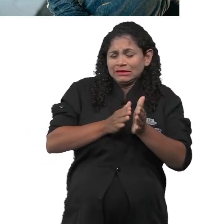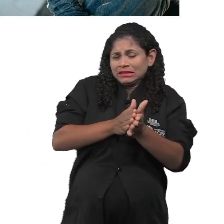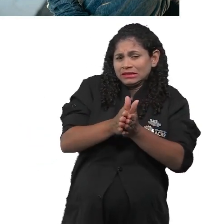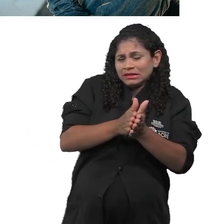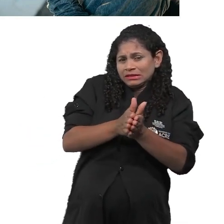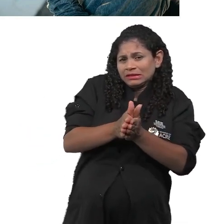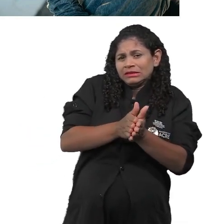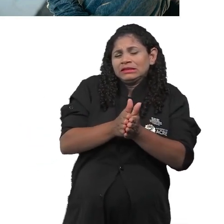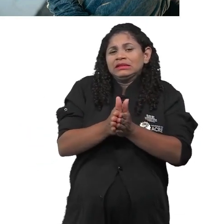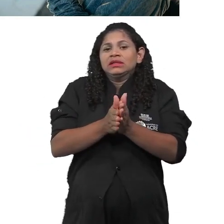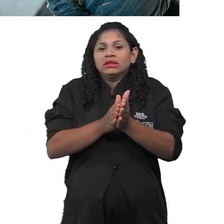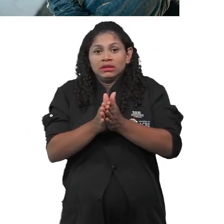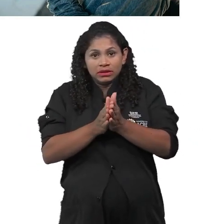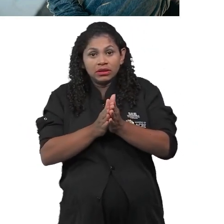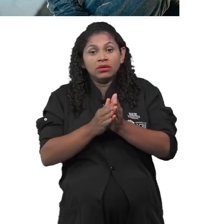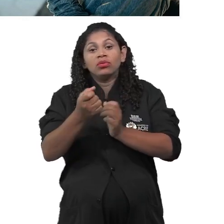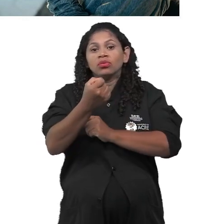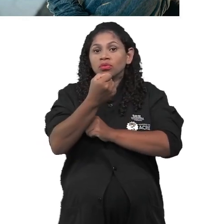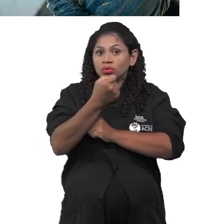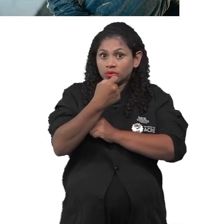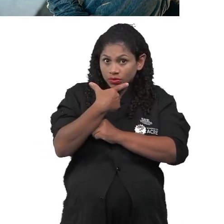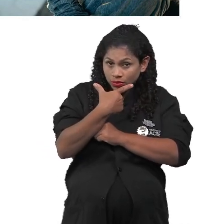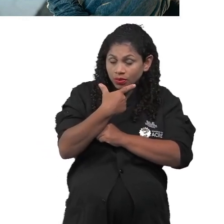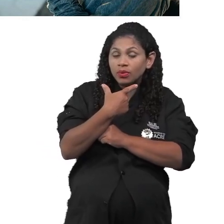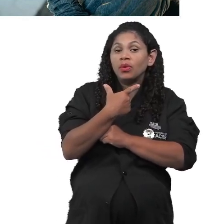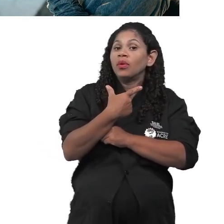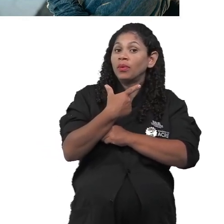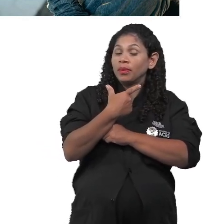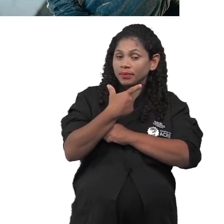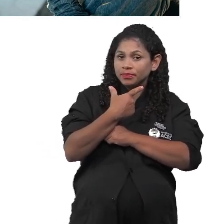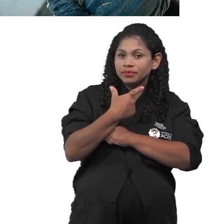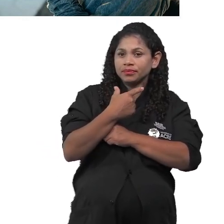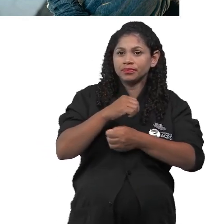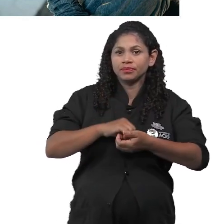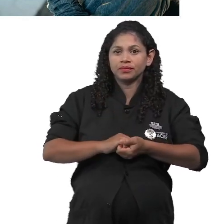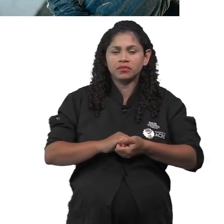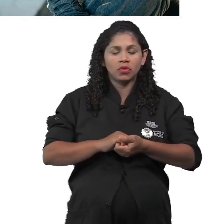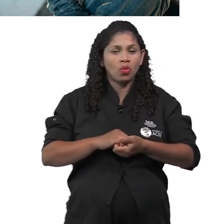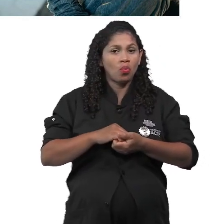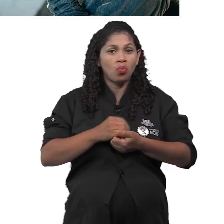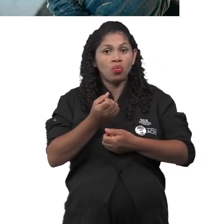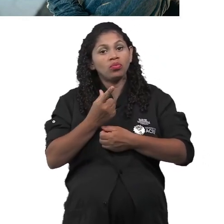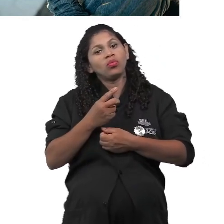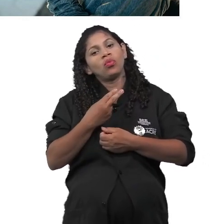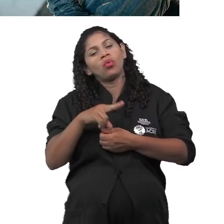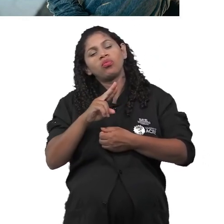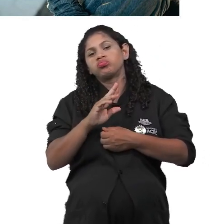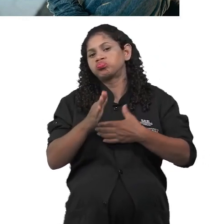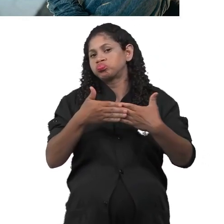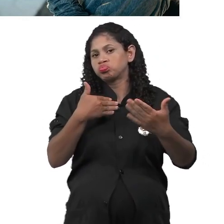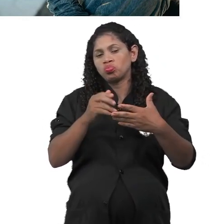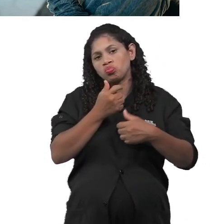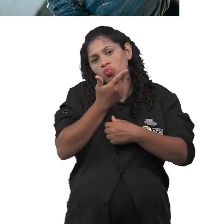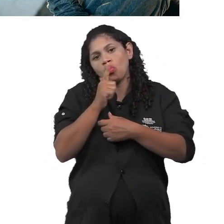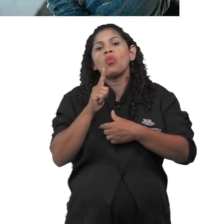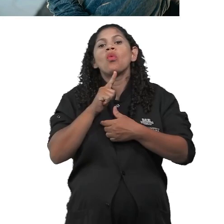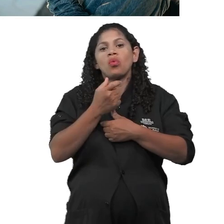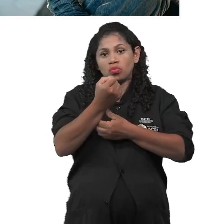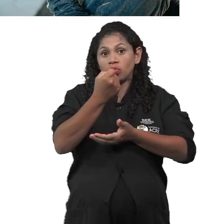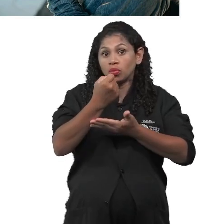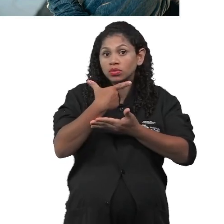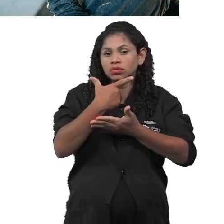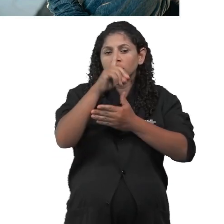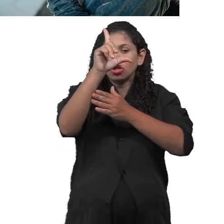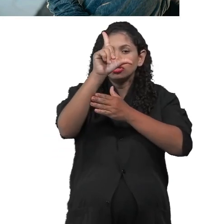aí, quando a gente toma o medicamento, por exemplo, a fluoxetina, ou então qualquer outro medicamento que seja inibidor da bomba